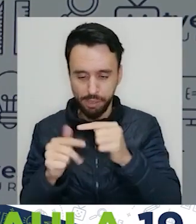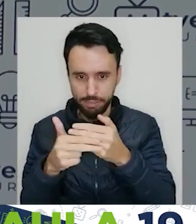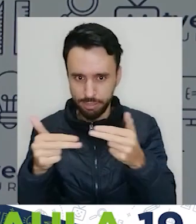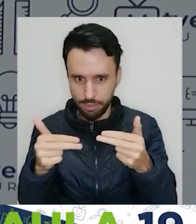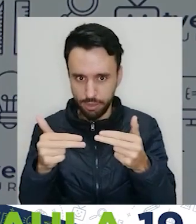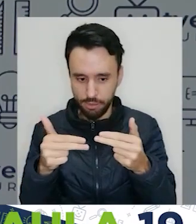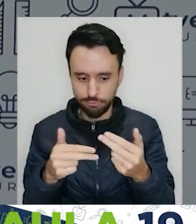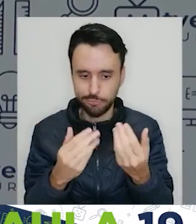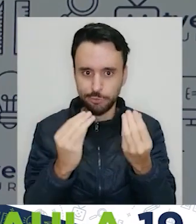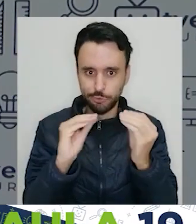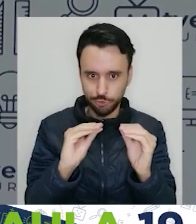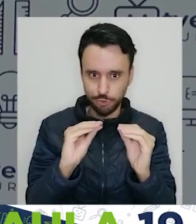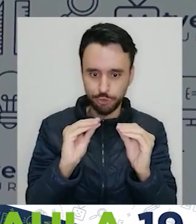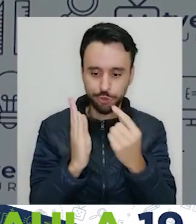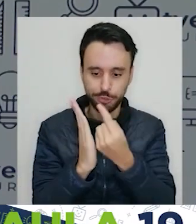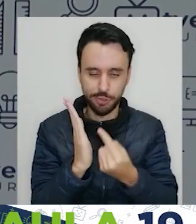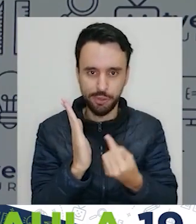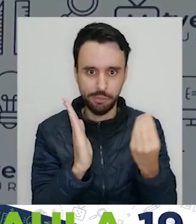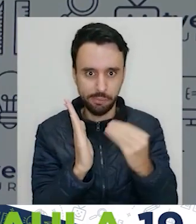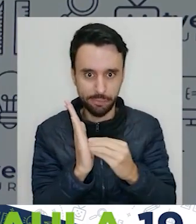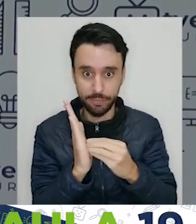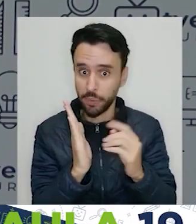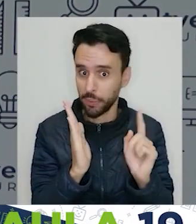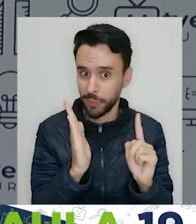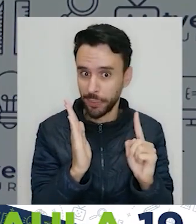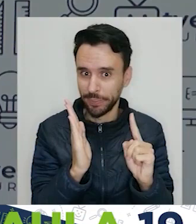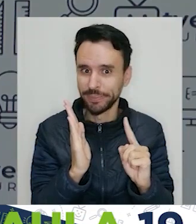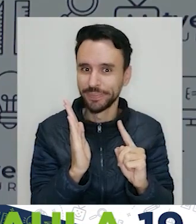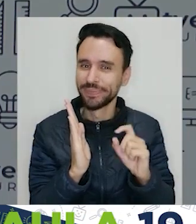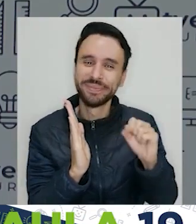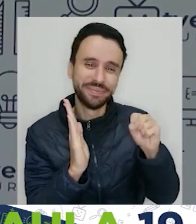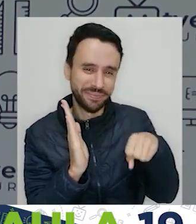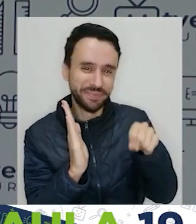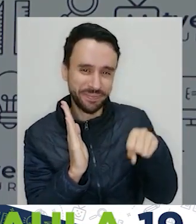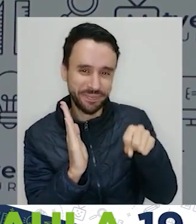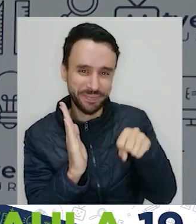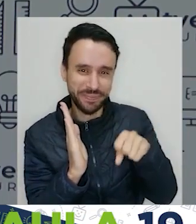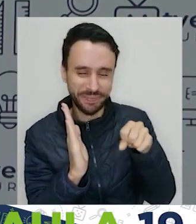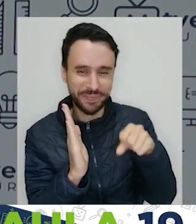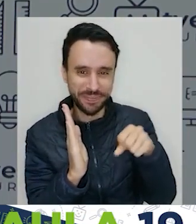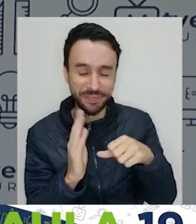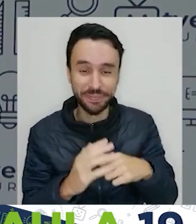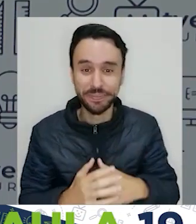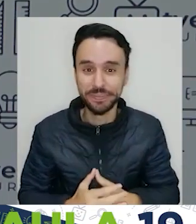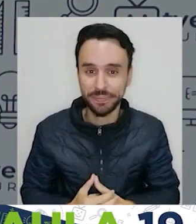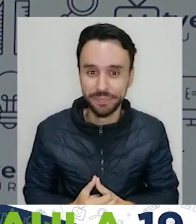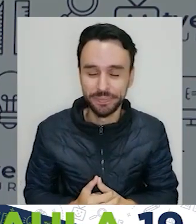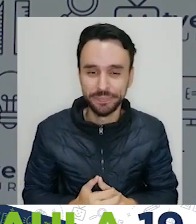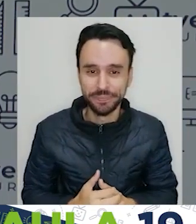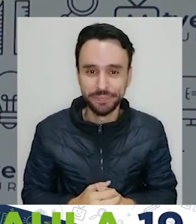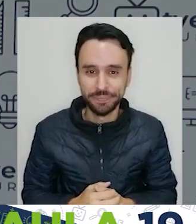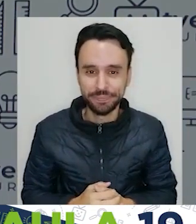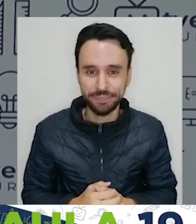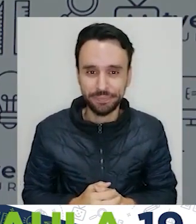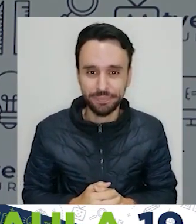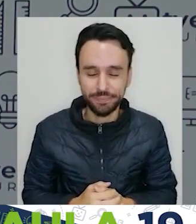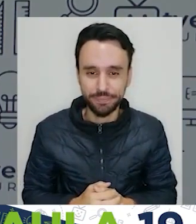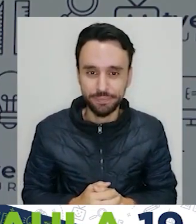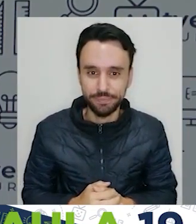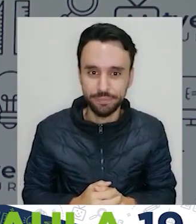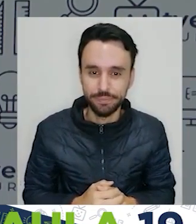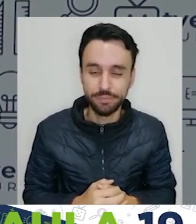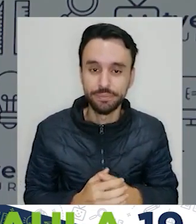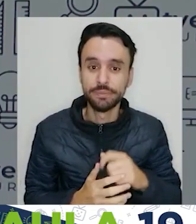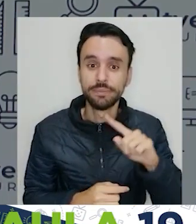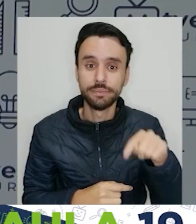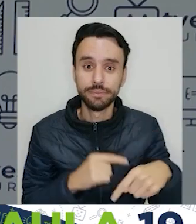e a data? Escrevemos a data no nosso caderno? Sim, organizamos tudo.